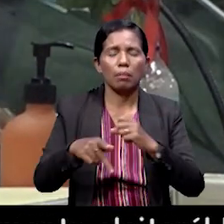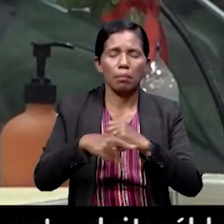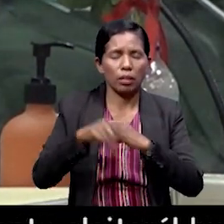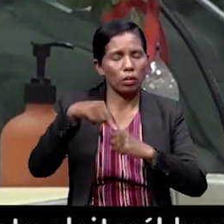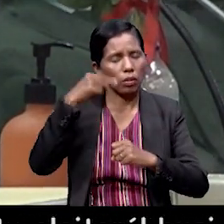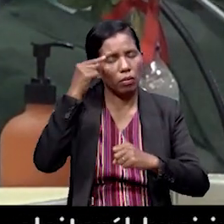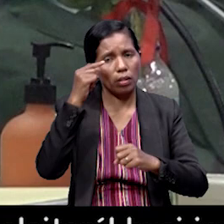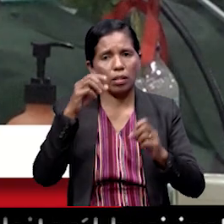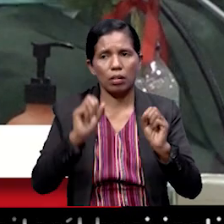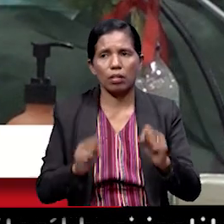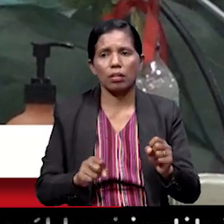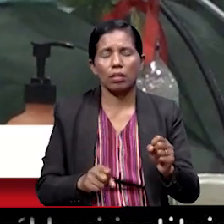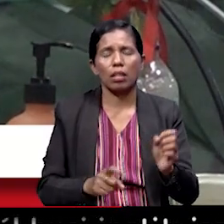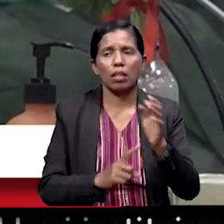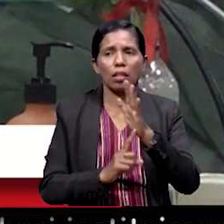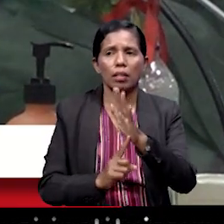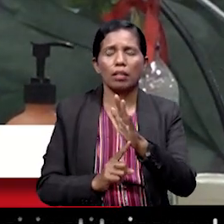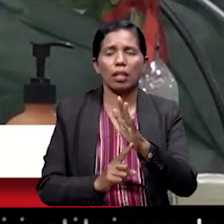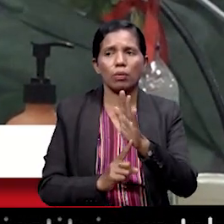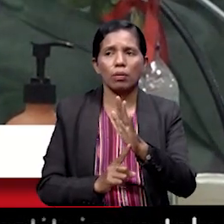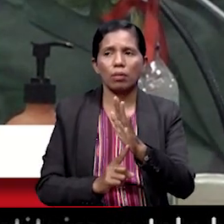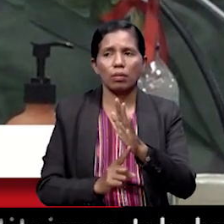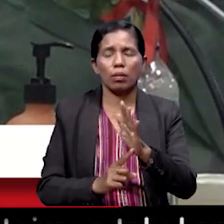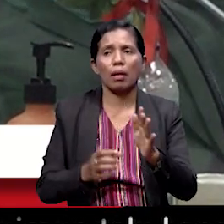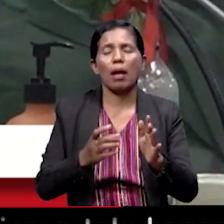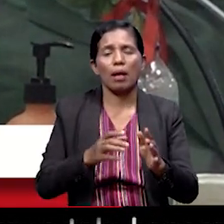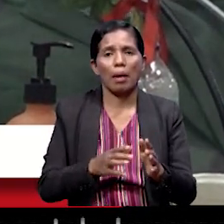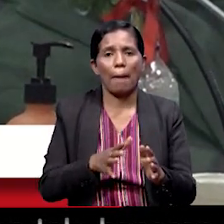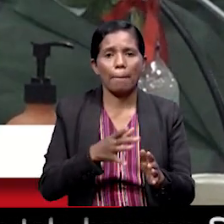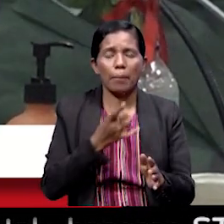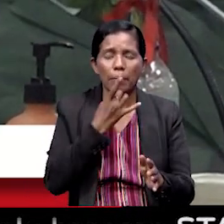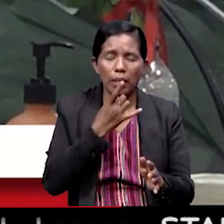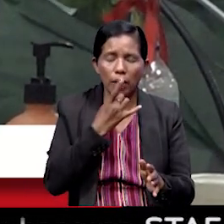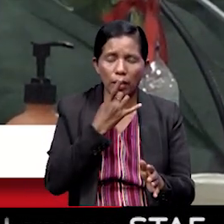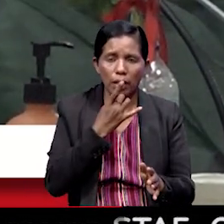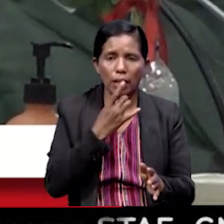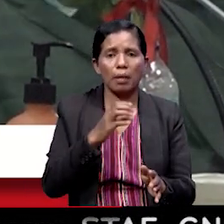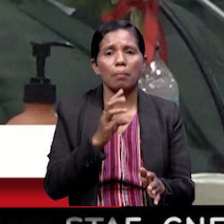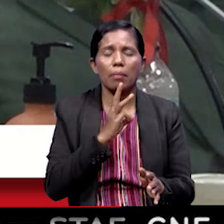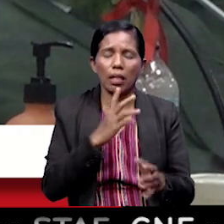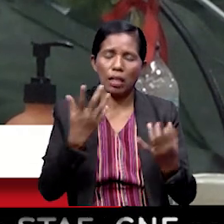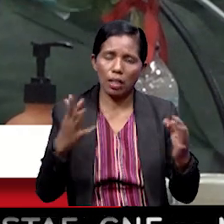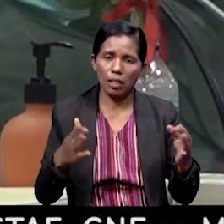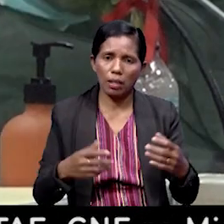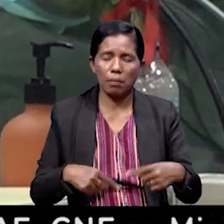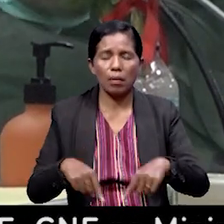governo sempre a to questão a be baitabot educação baitabot sira. Mas be